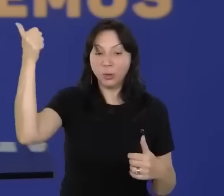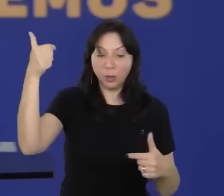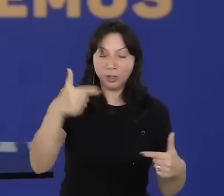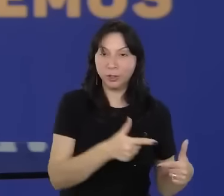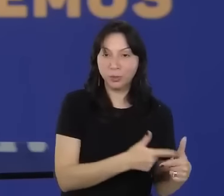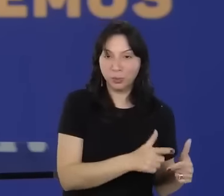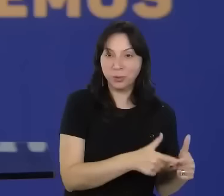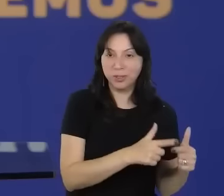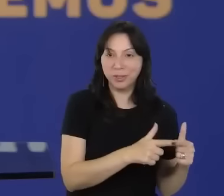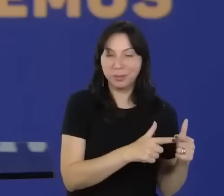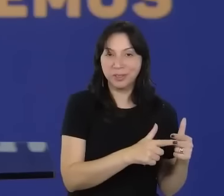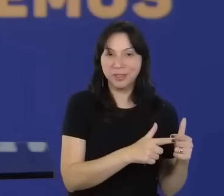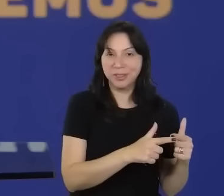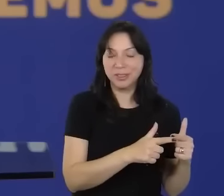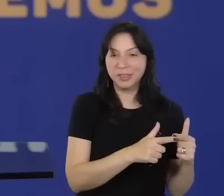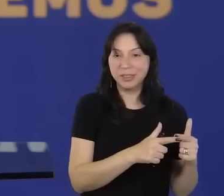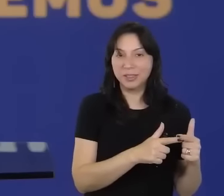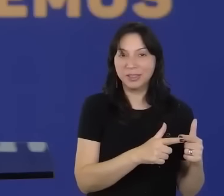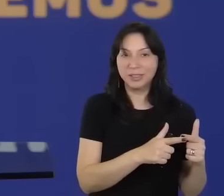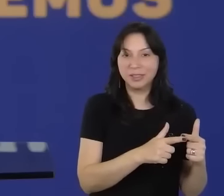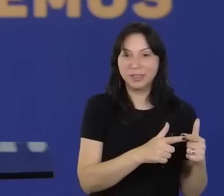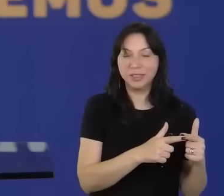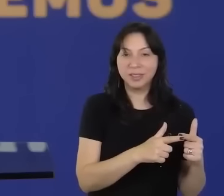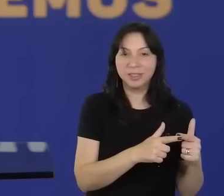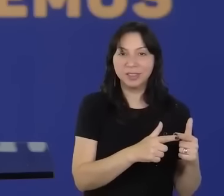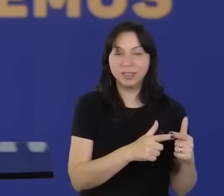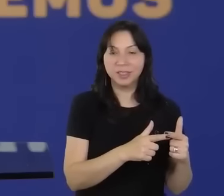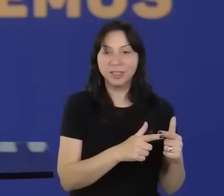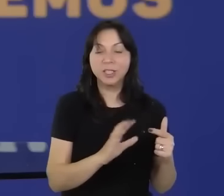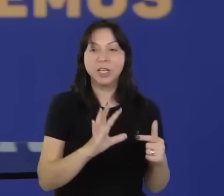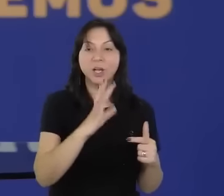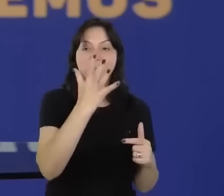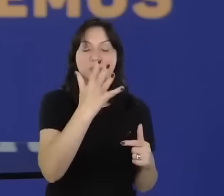medo da Tempestade estava com medo do